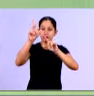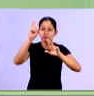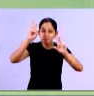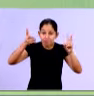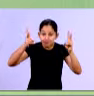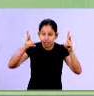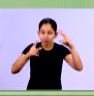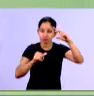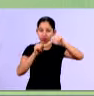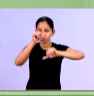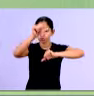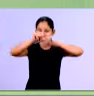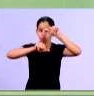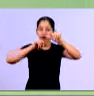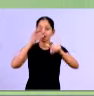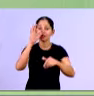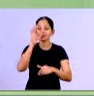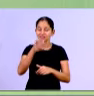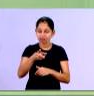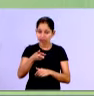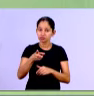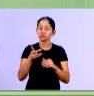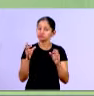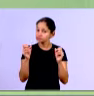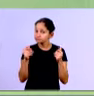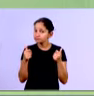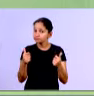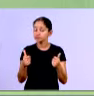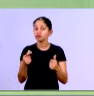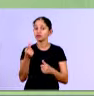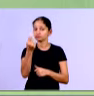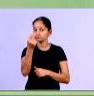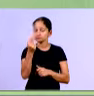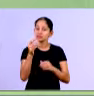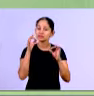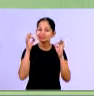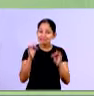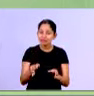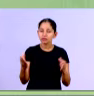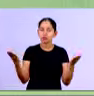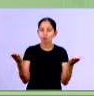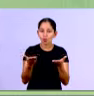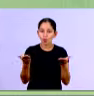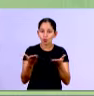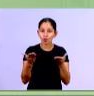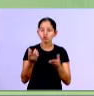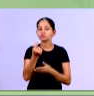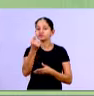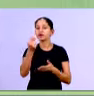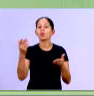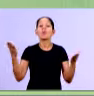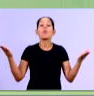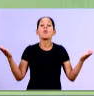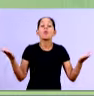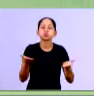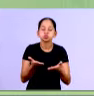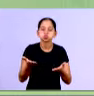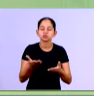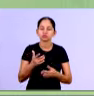Entendido? E agora eu vou colocar valor presente no lugar do valor presente aqui. Quem é o valor presente?